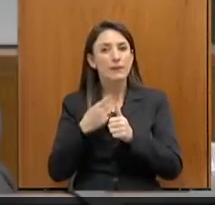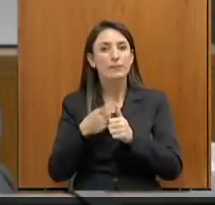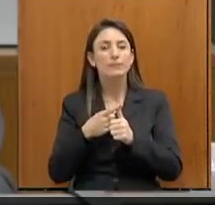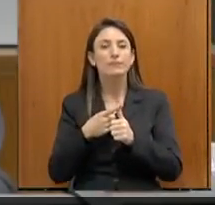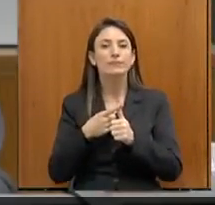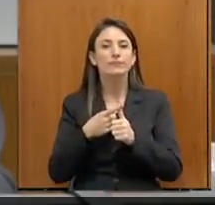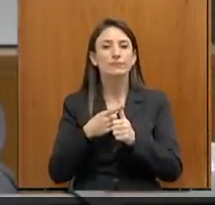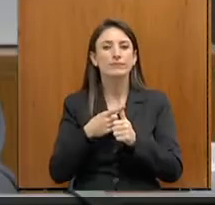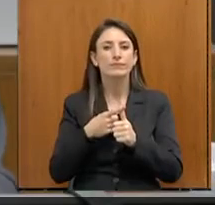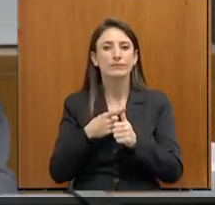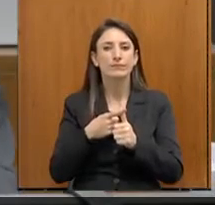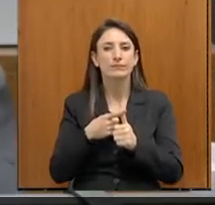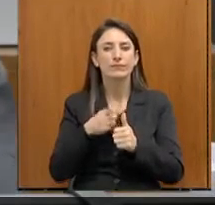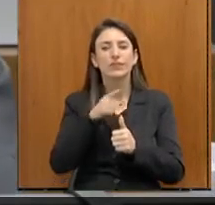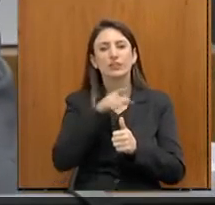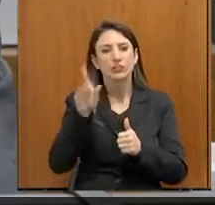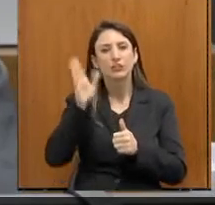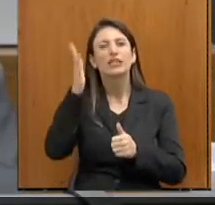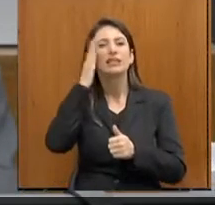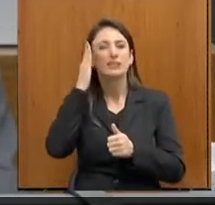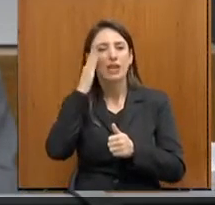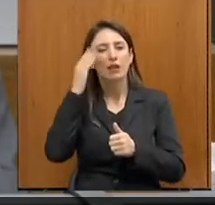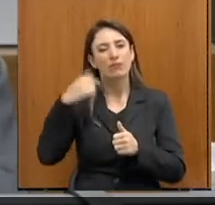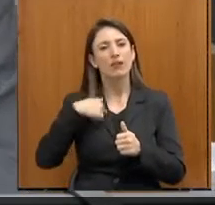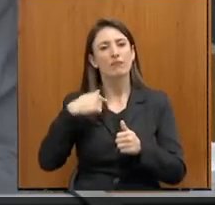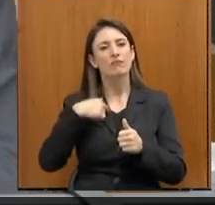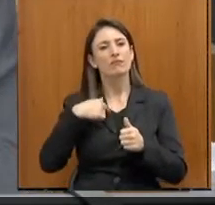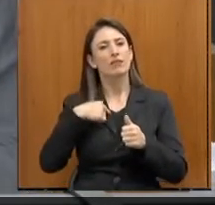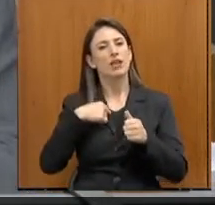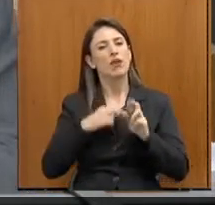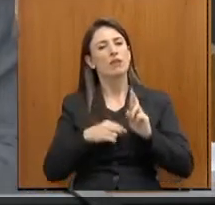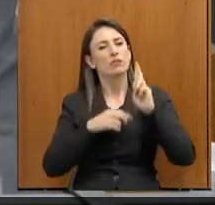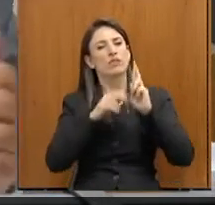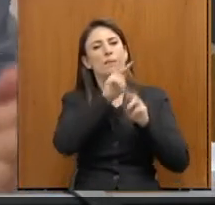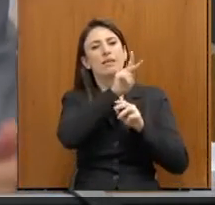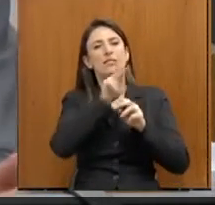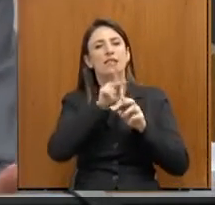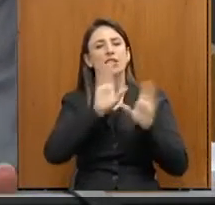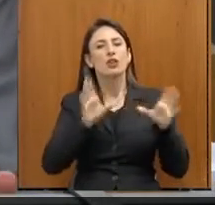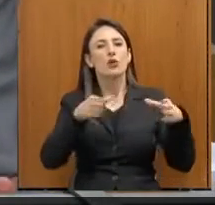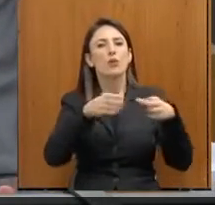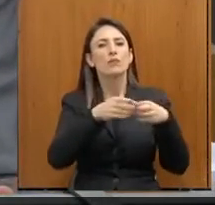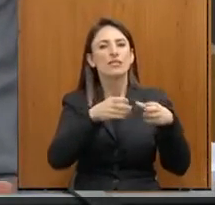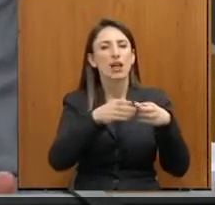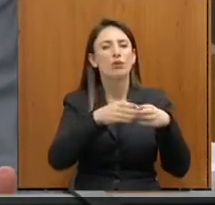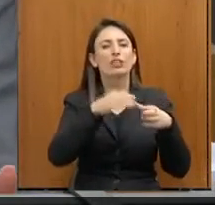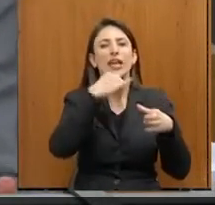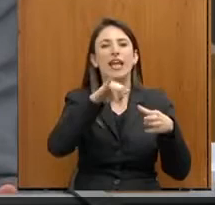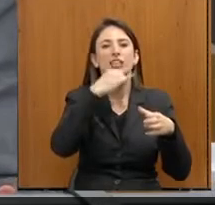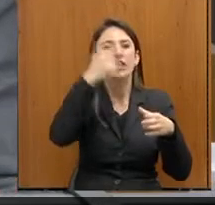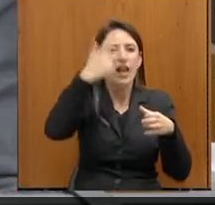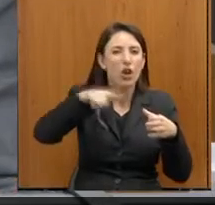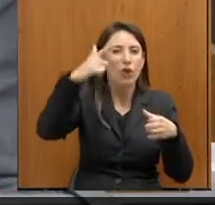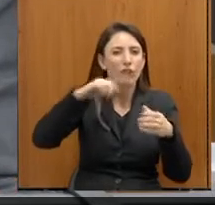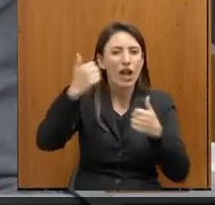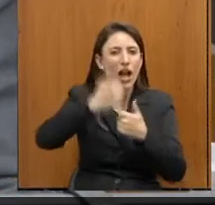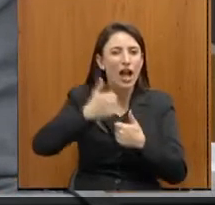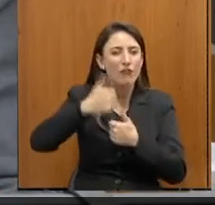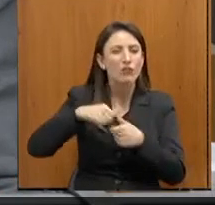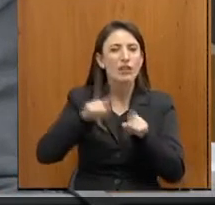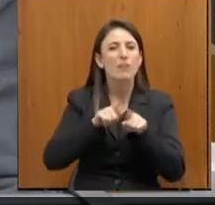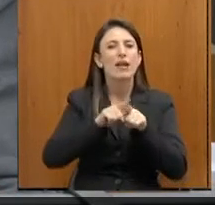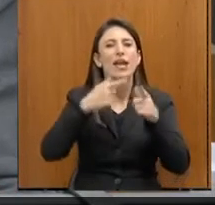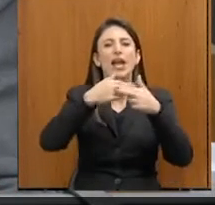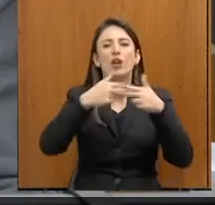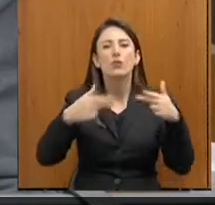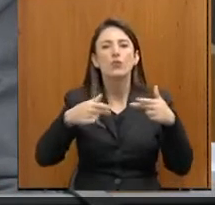todo sabe que eu presidindo a comissão de energias renováveis e recursos hídricos Então o meu foco